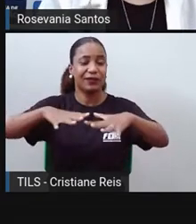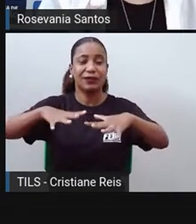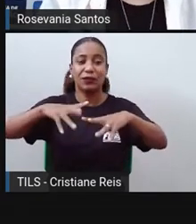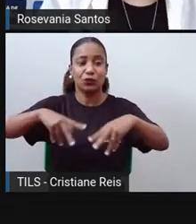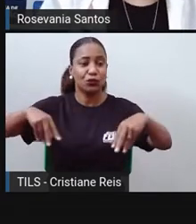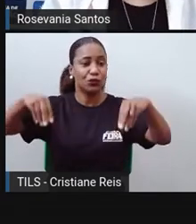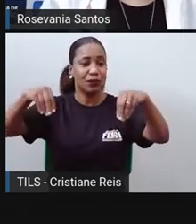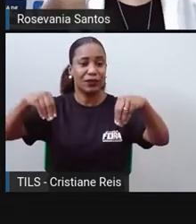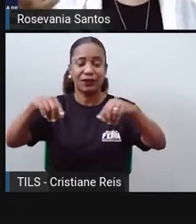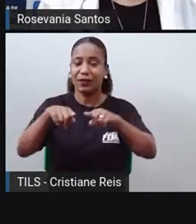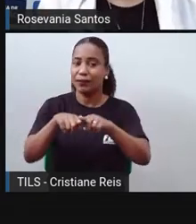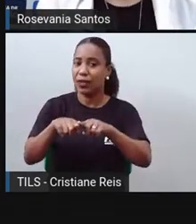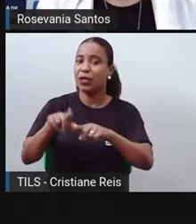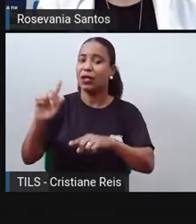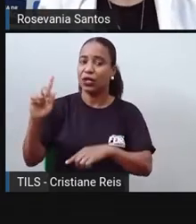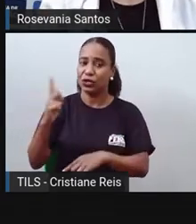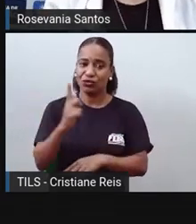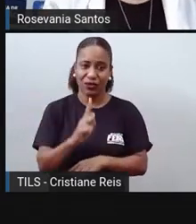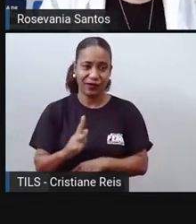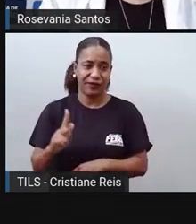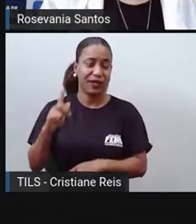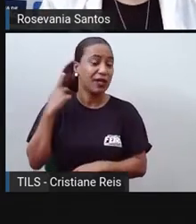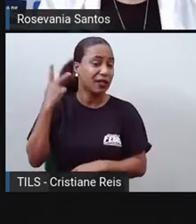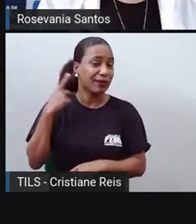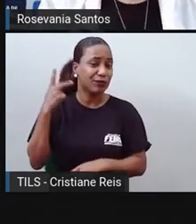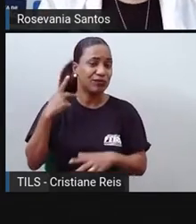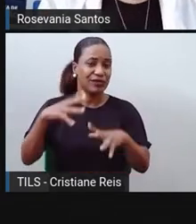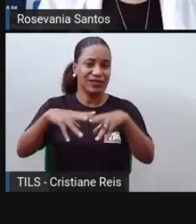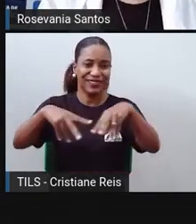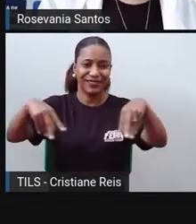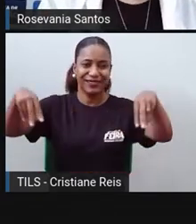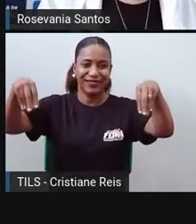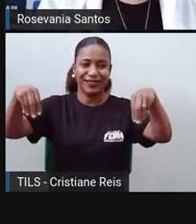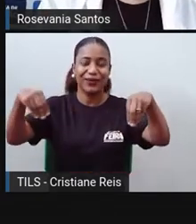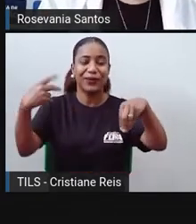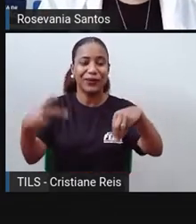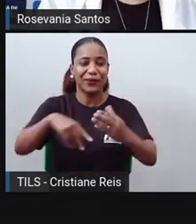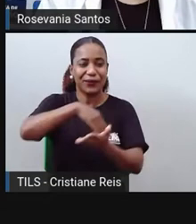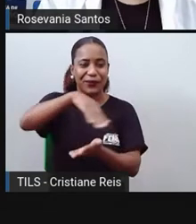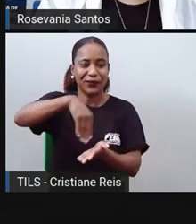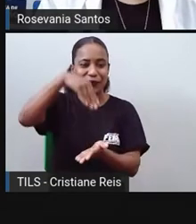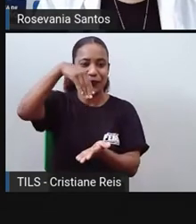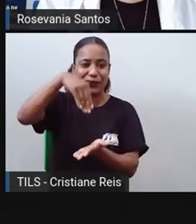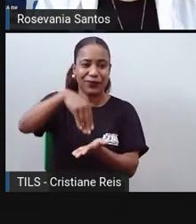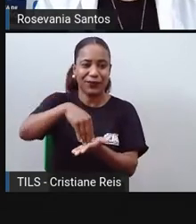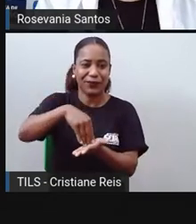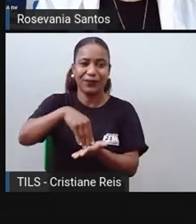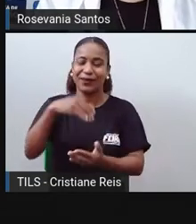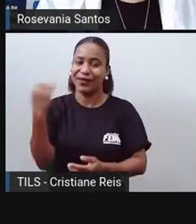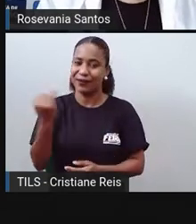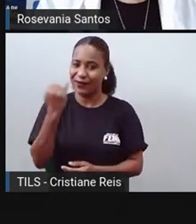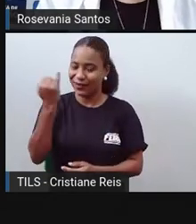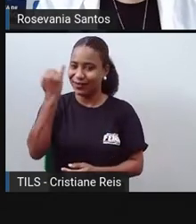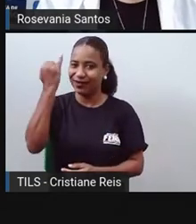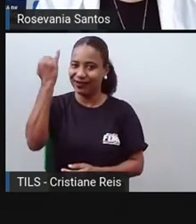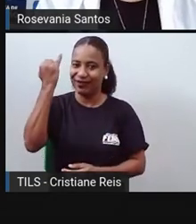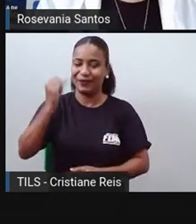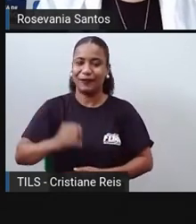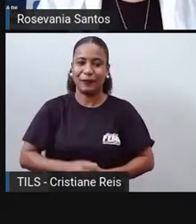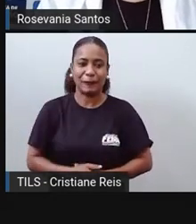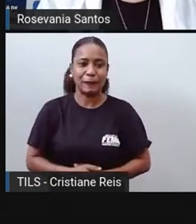importância geopolítica e econômica que esse espacinho aqui, né, do planeta, ele tem. Na